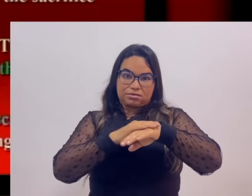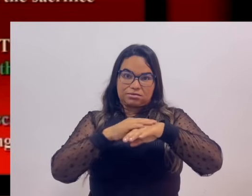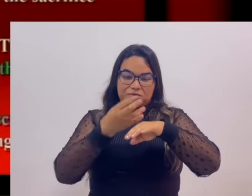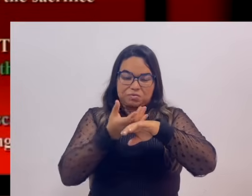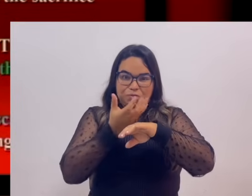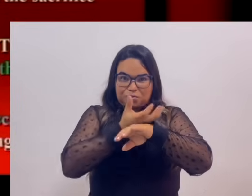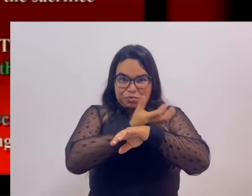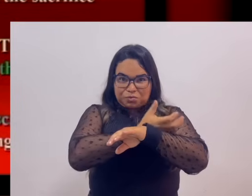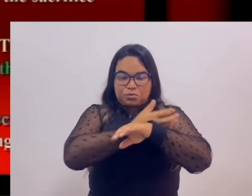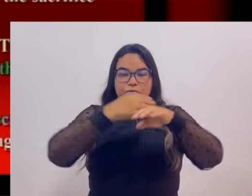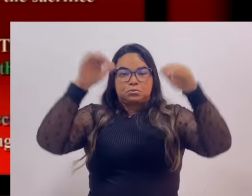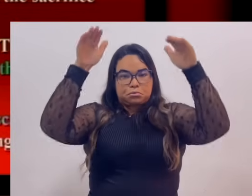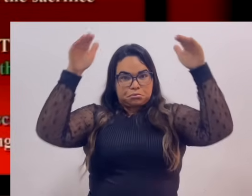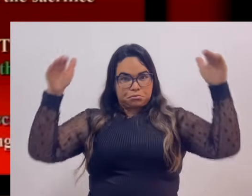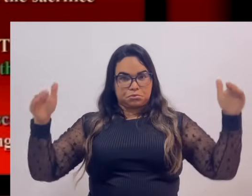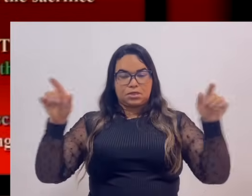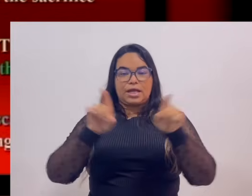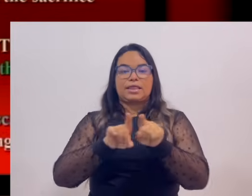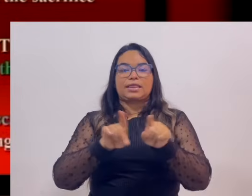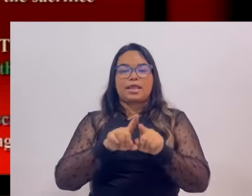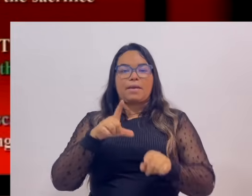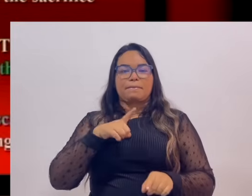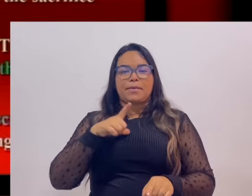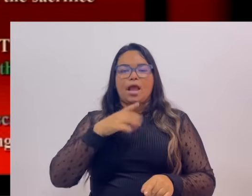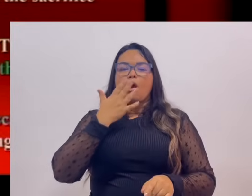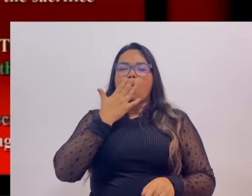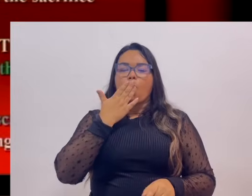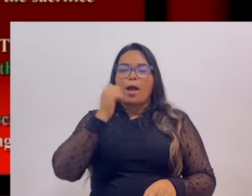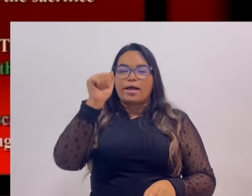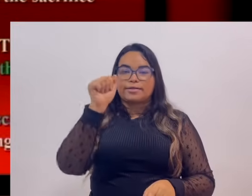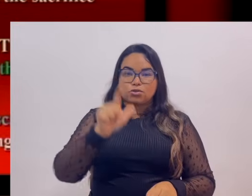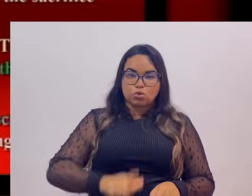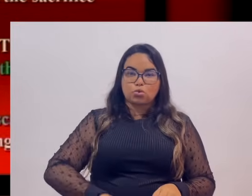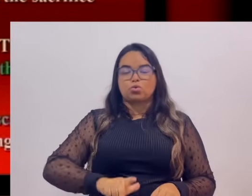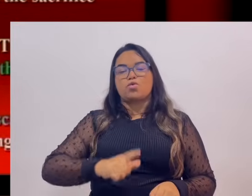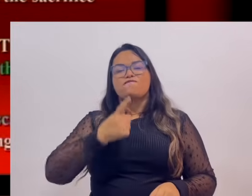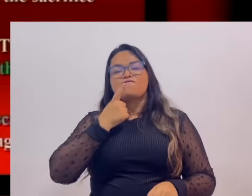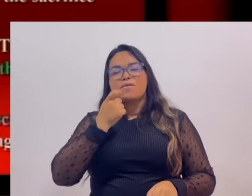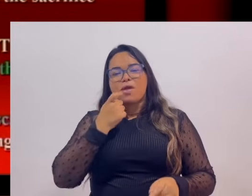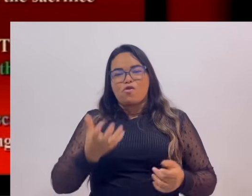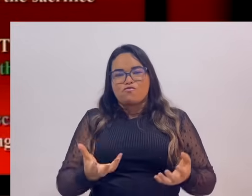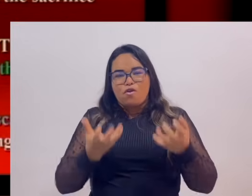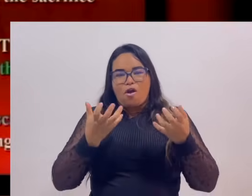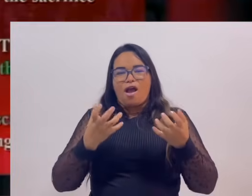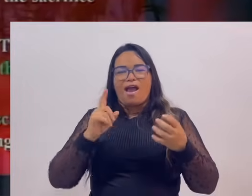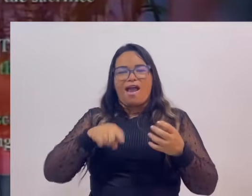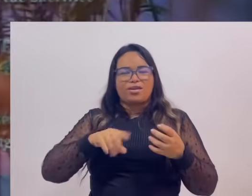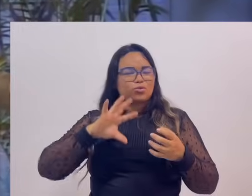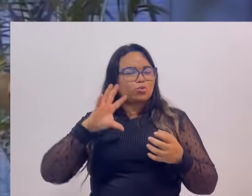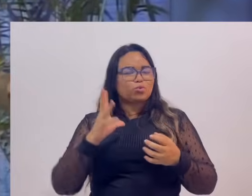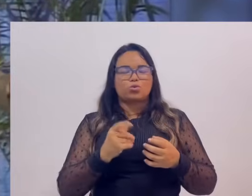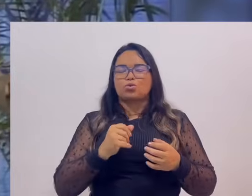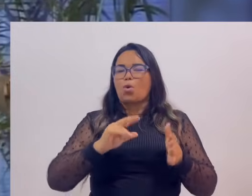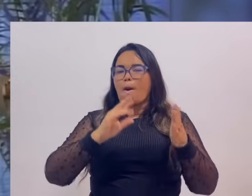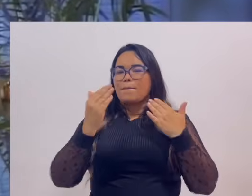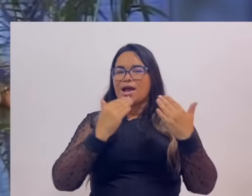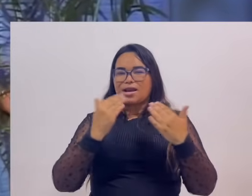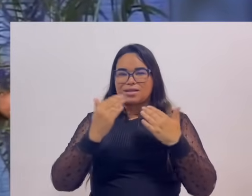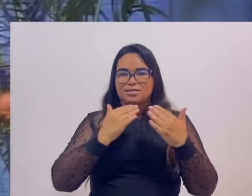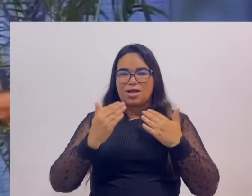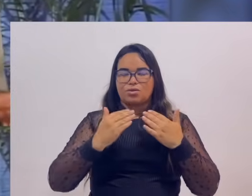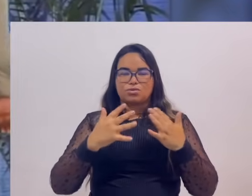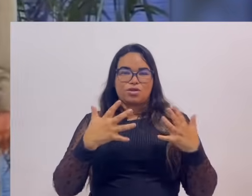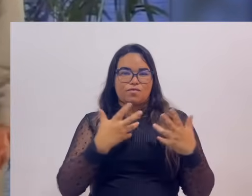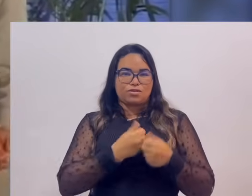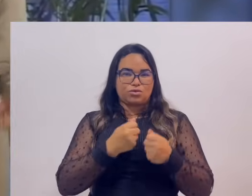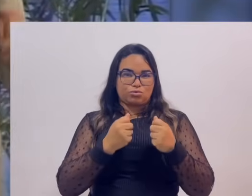justiça de Cristo e no interior um revestimento real azul escarlate e púrpura Cristo salvador